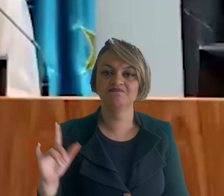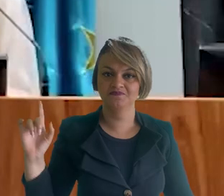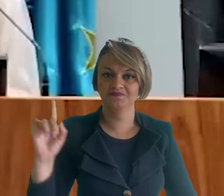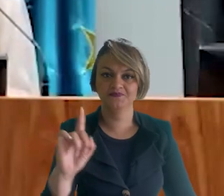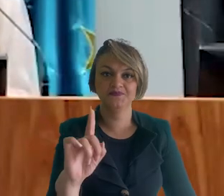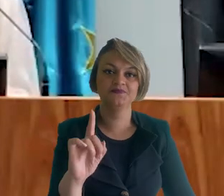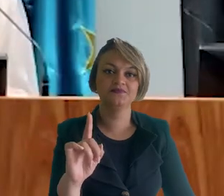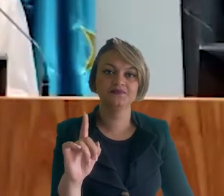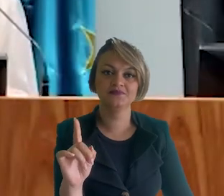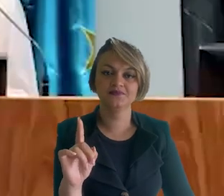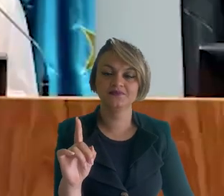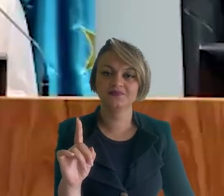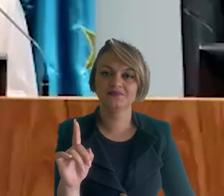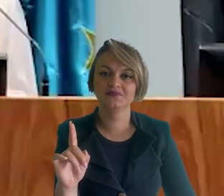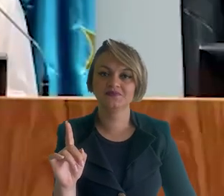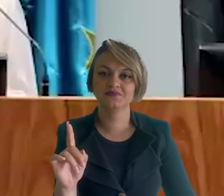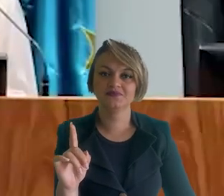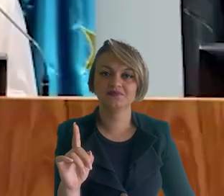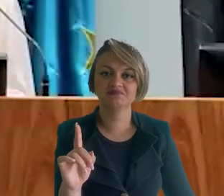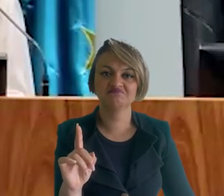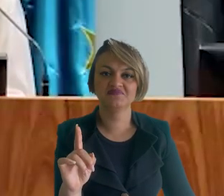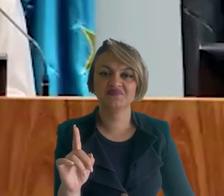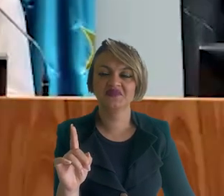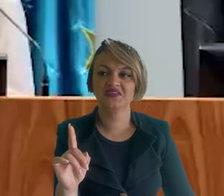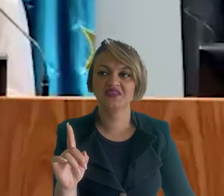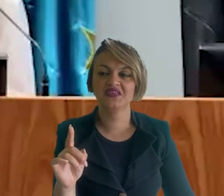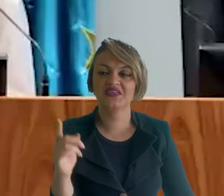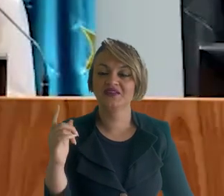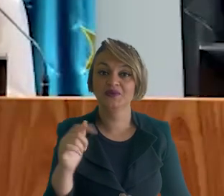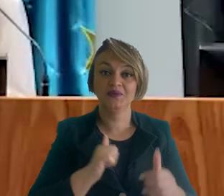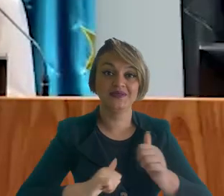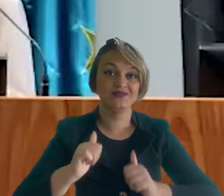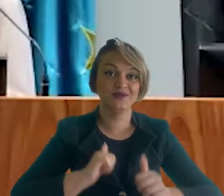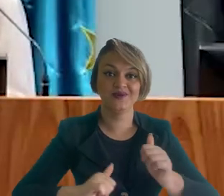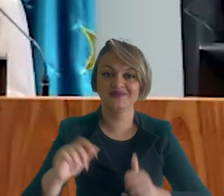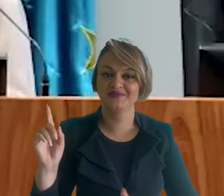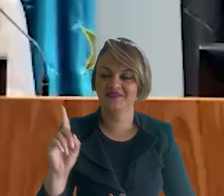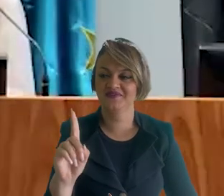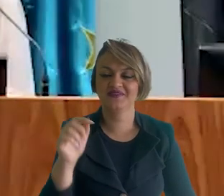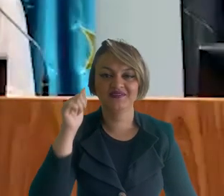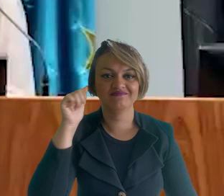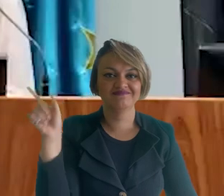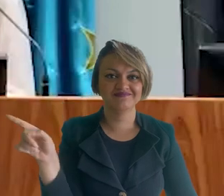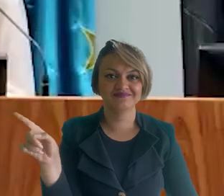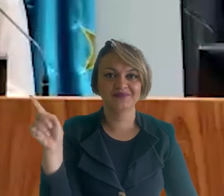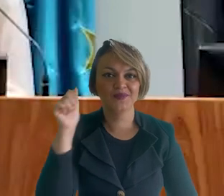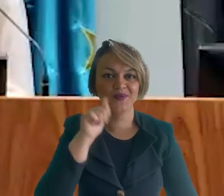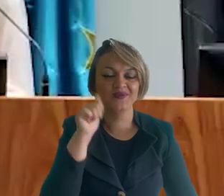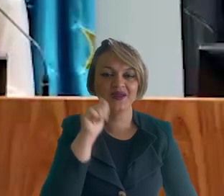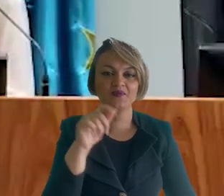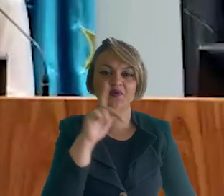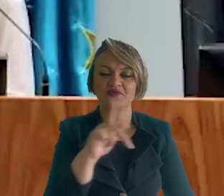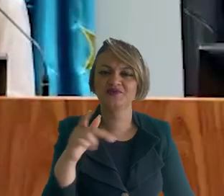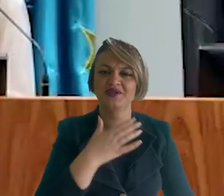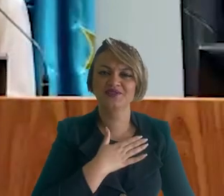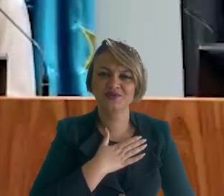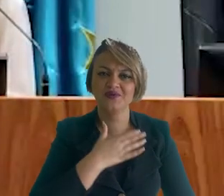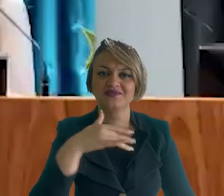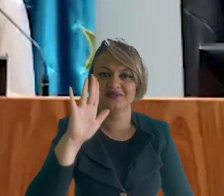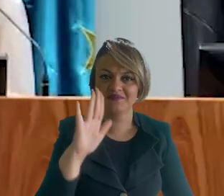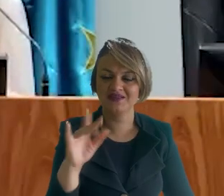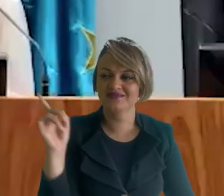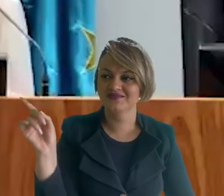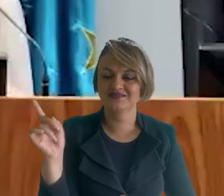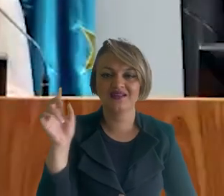ouvir não posso esperar por ouvir a nossa querida professora de todas excelentíssima